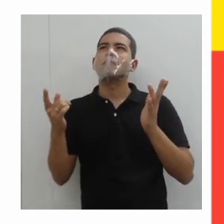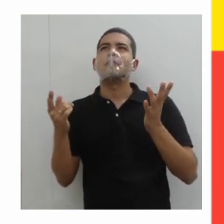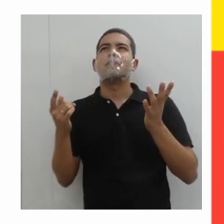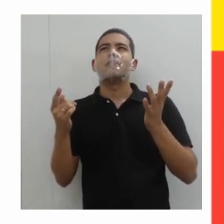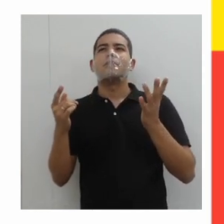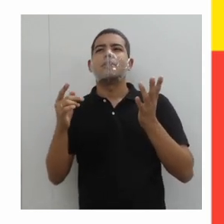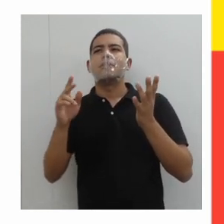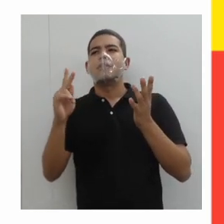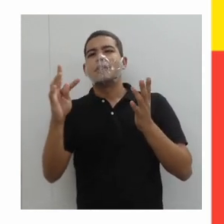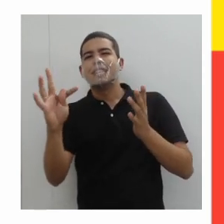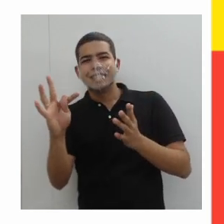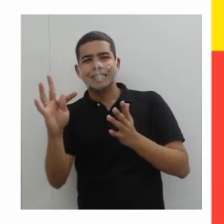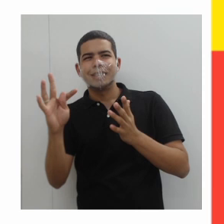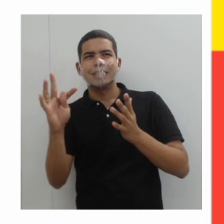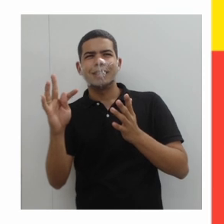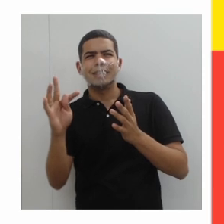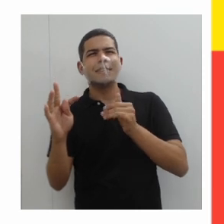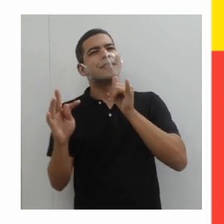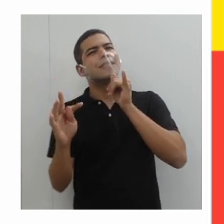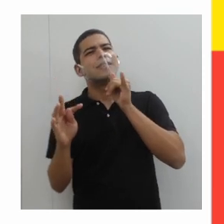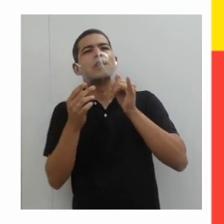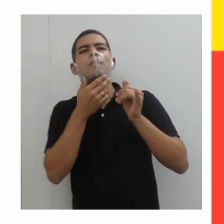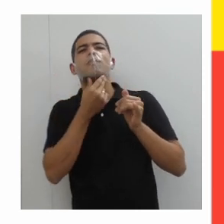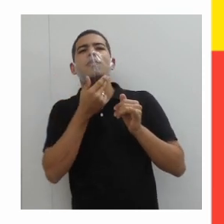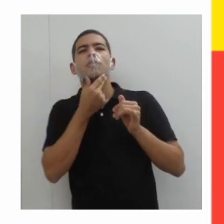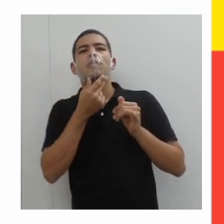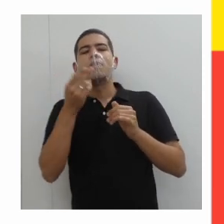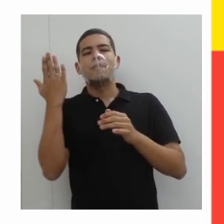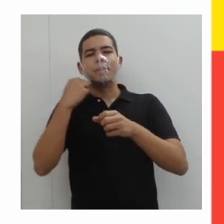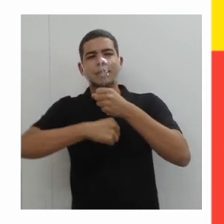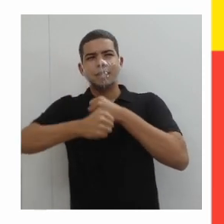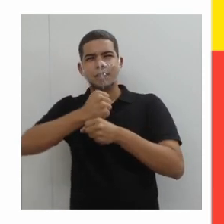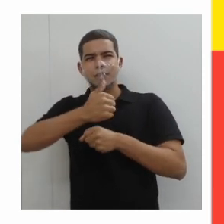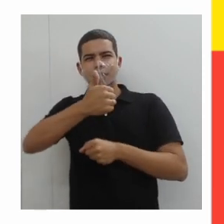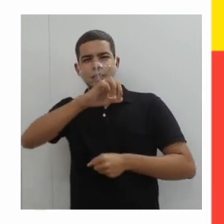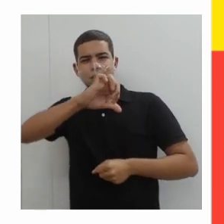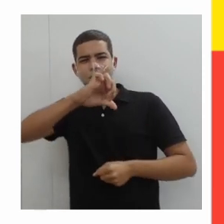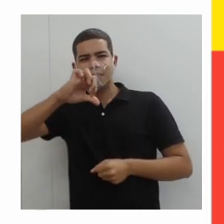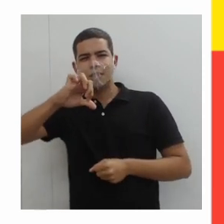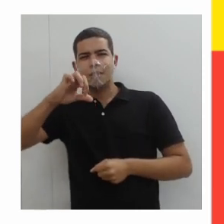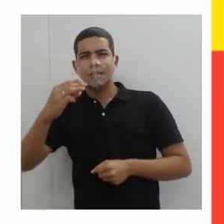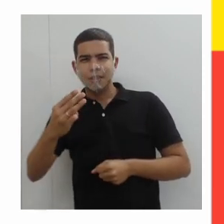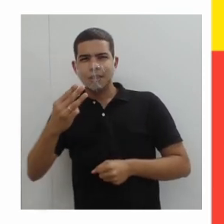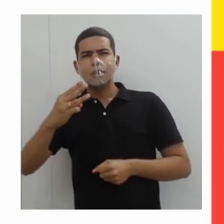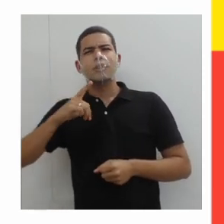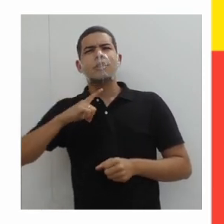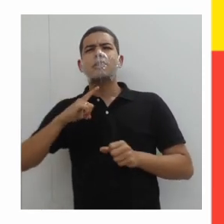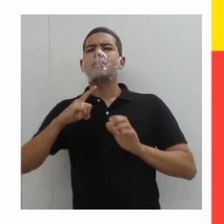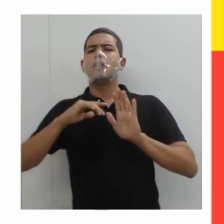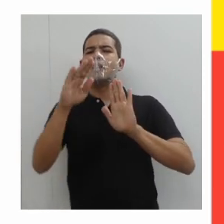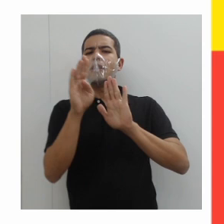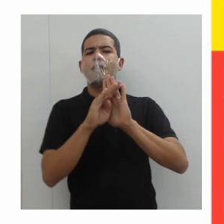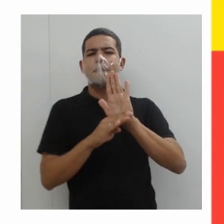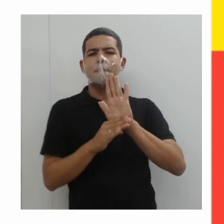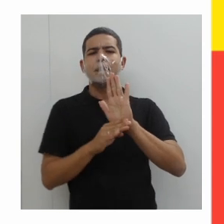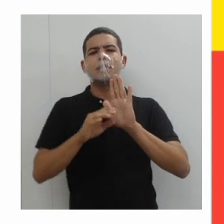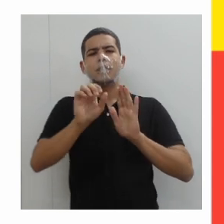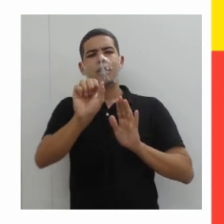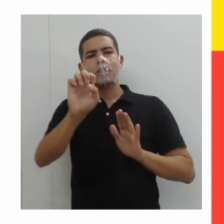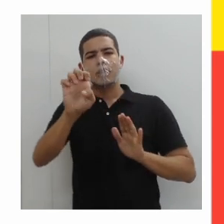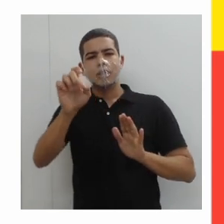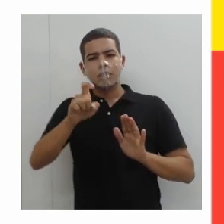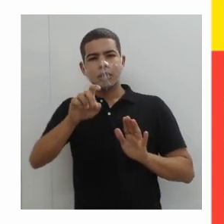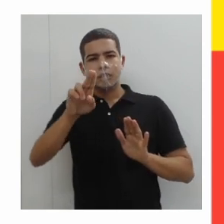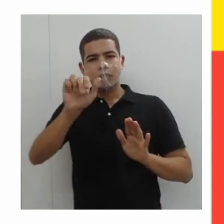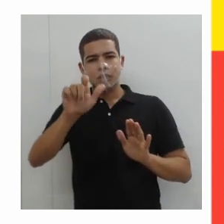pelo Michael Warner, em 1993, e é compreendido como um padrão de sexualidade que regula o modo